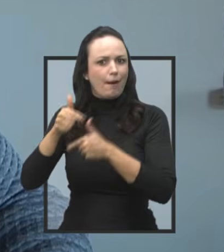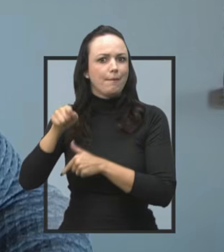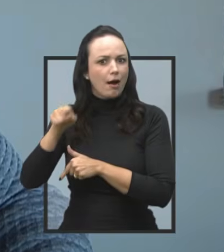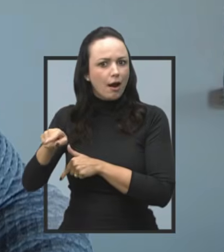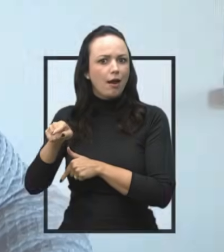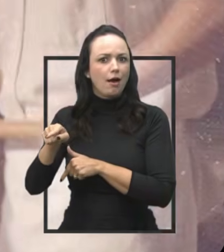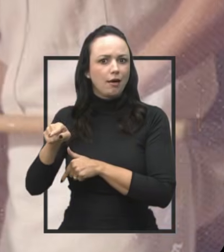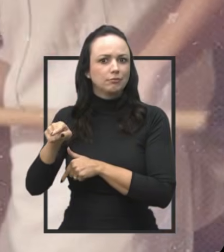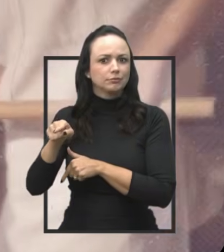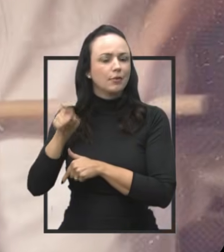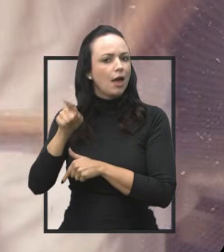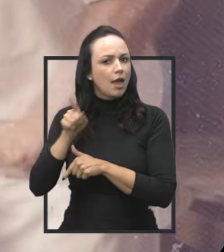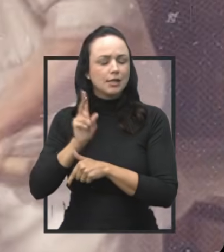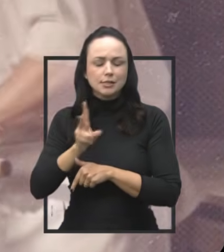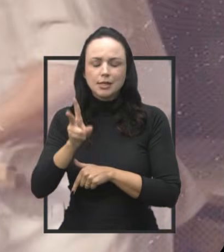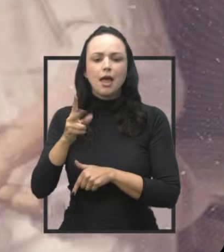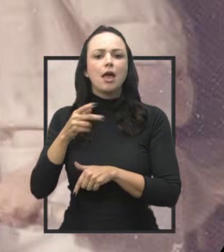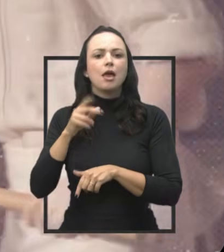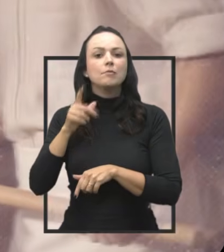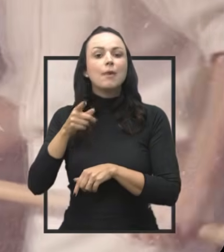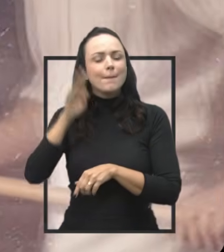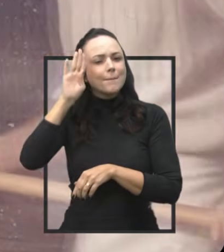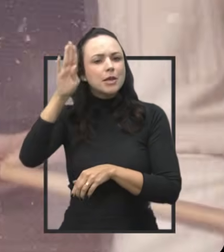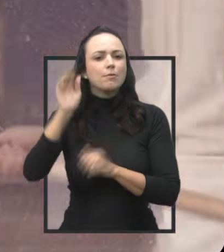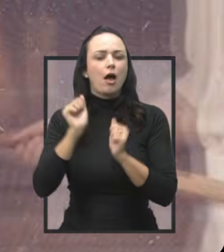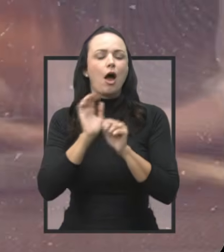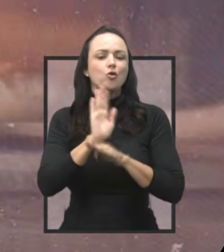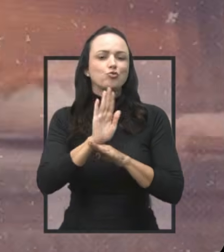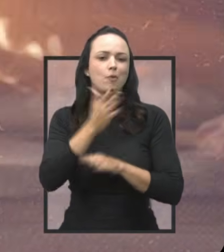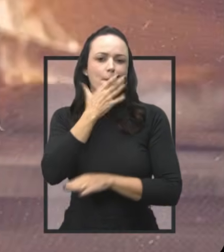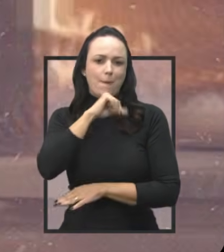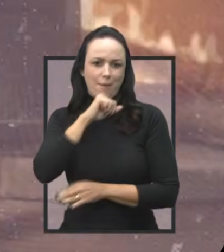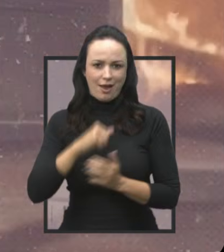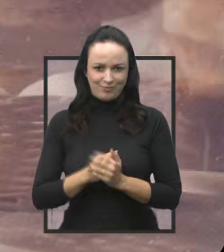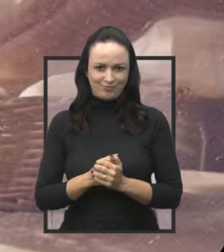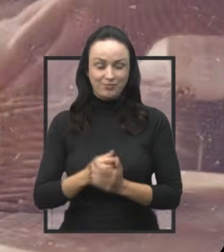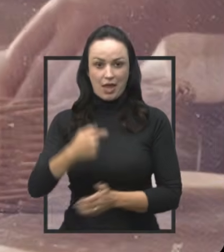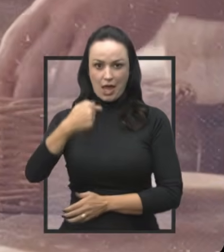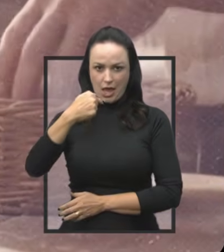trabalhar. Era o braço direito do meu pai. Eu e o Zé